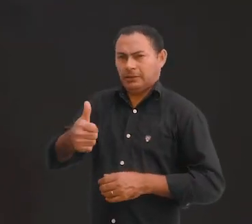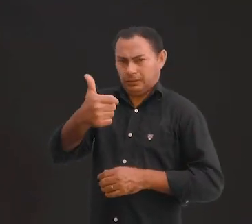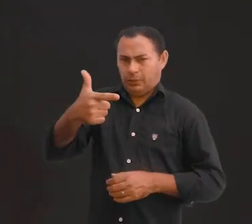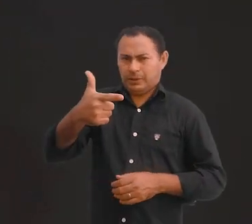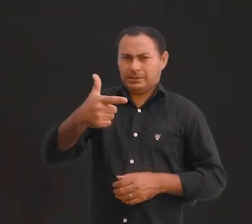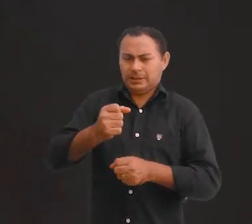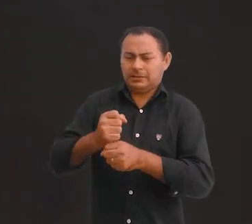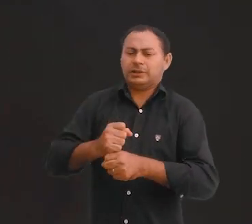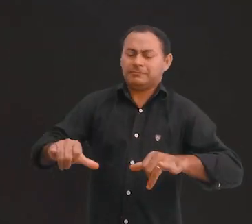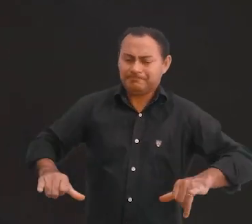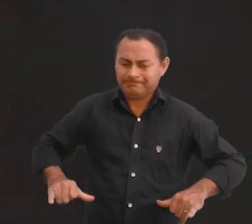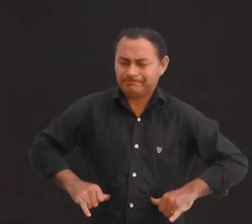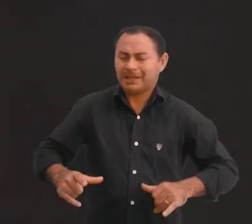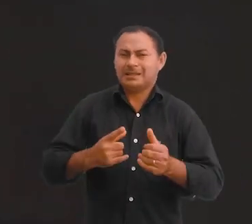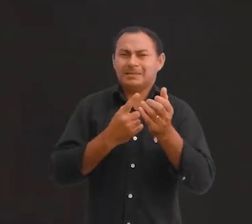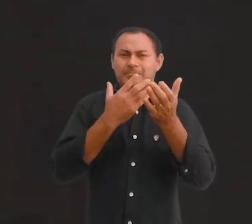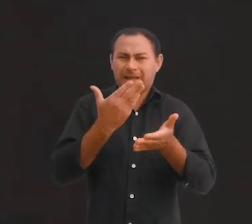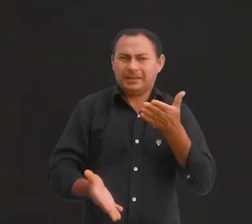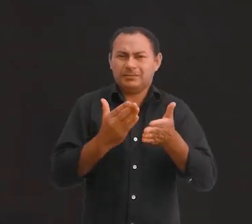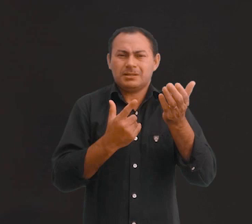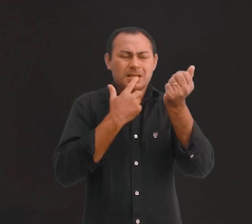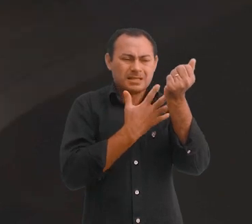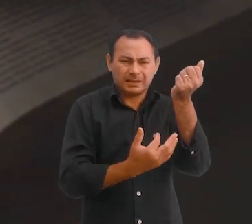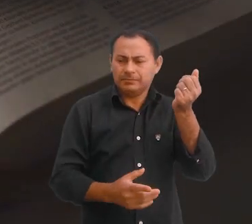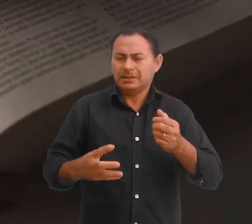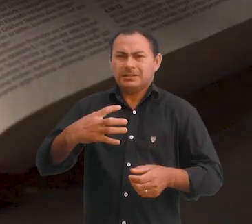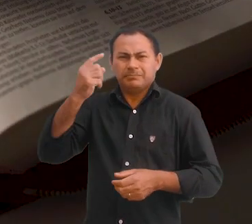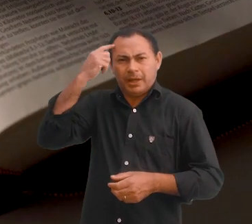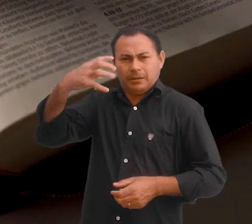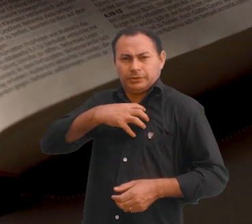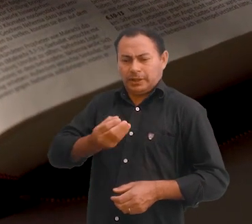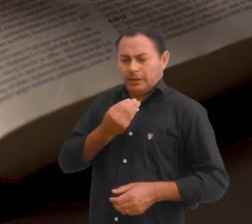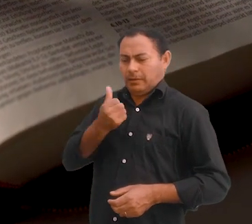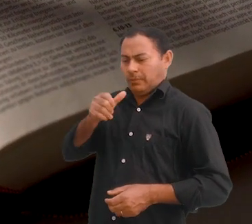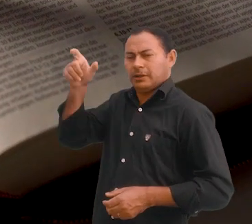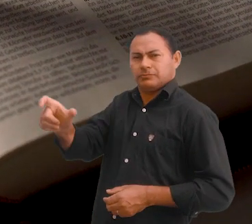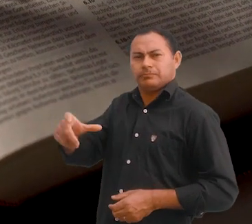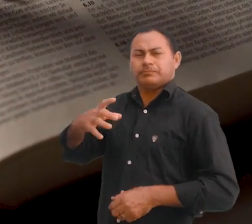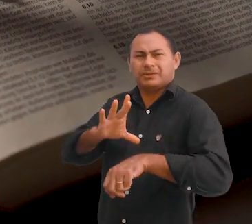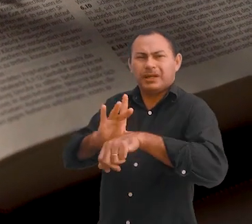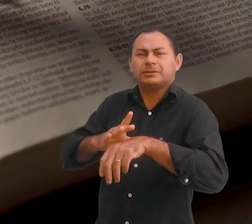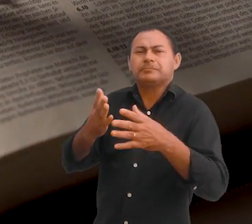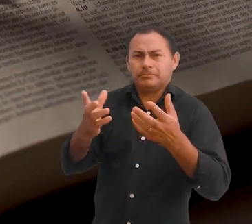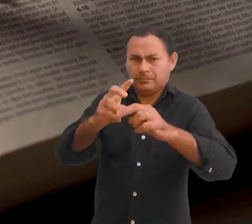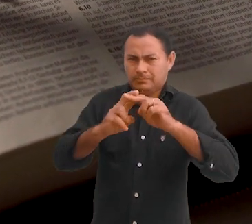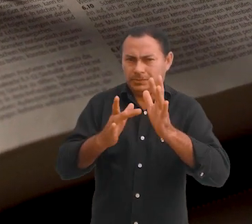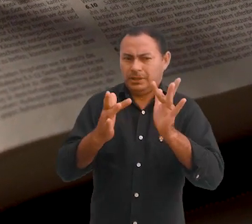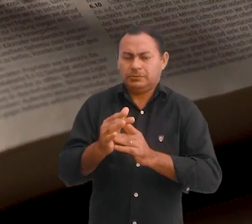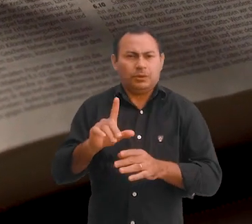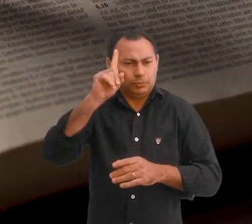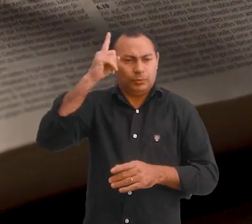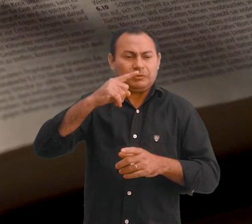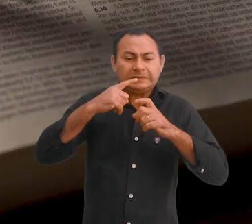12 anos e estava na escuridão. Imagine o tipo de vida que aquela mulher estava tendo naquelas condições. Por